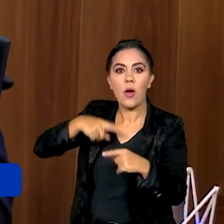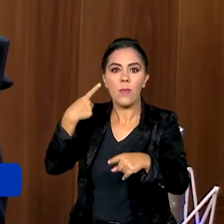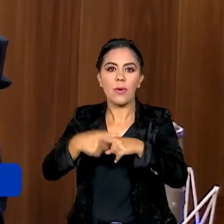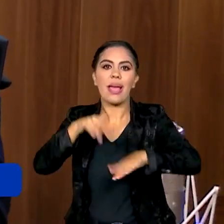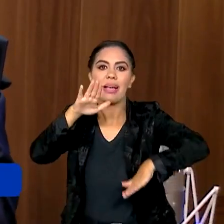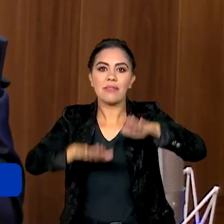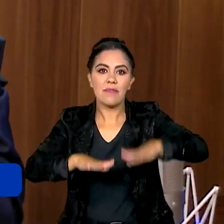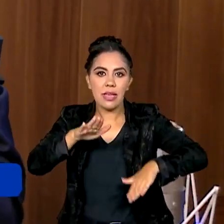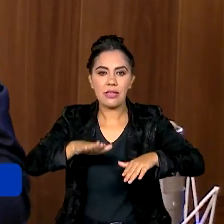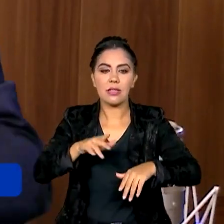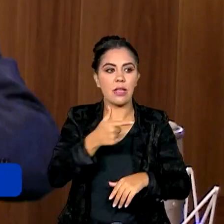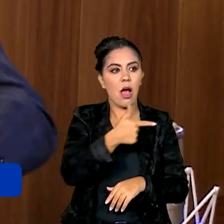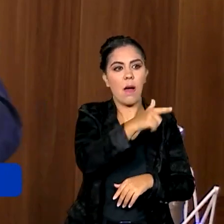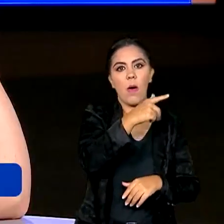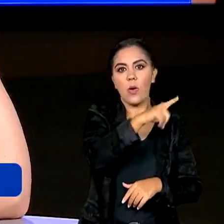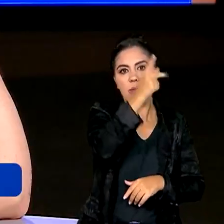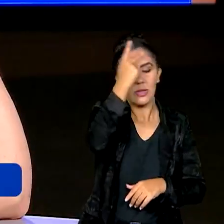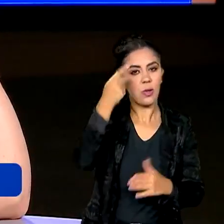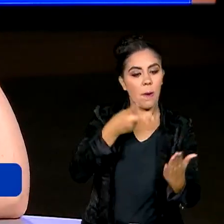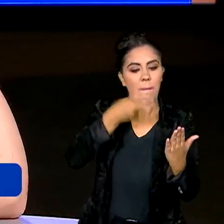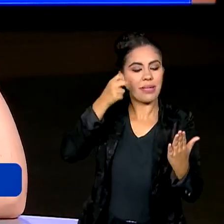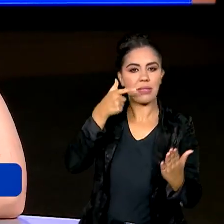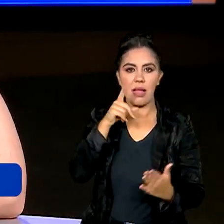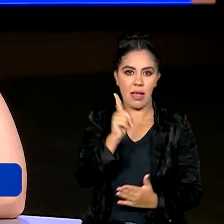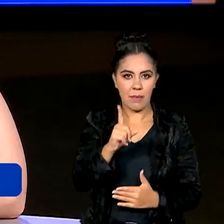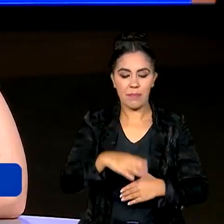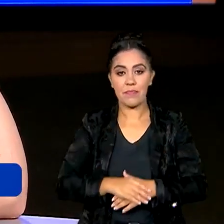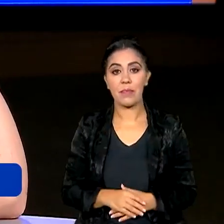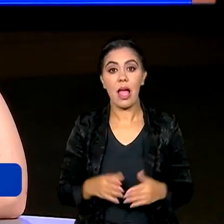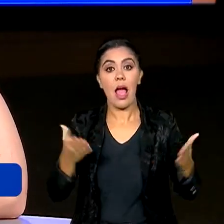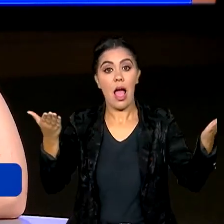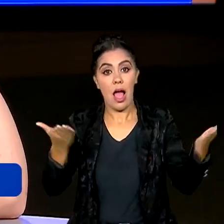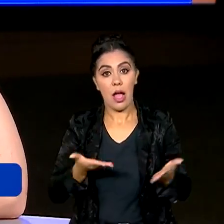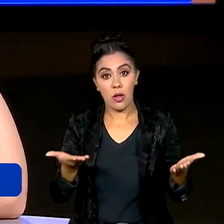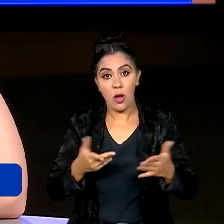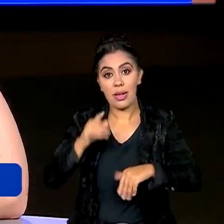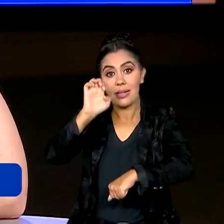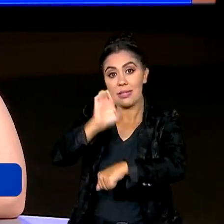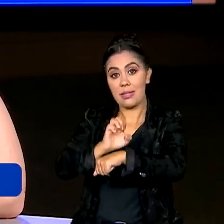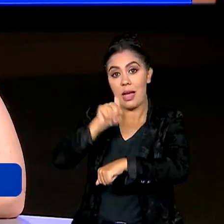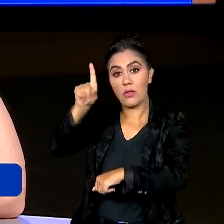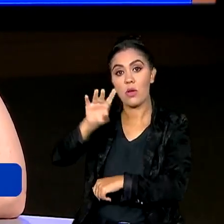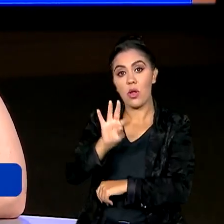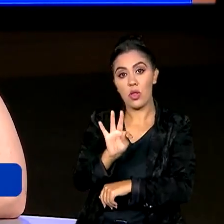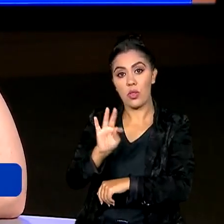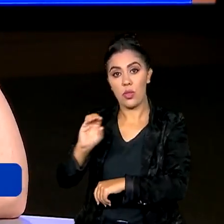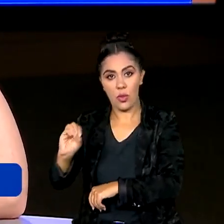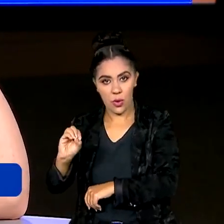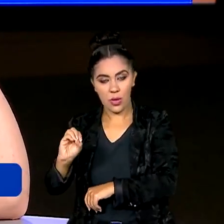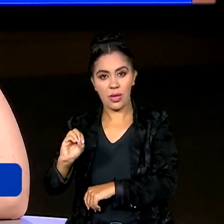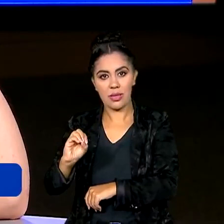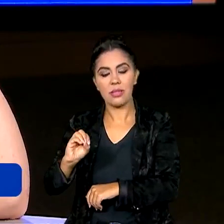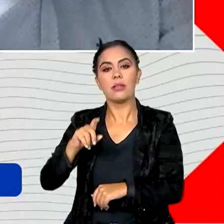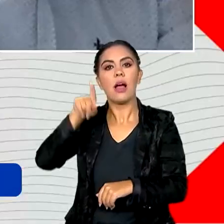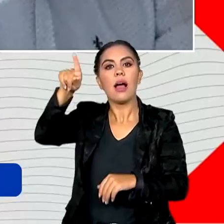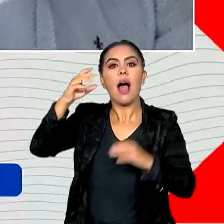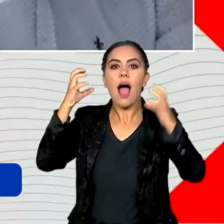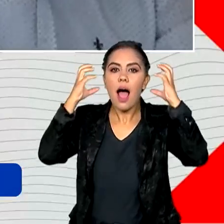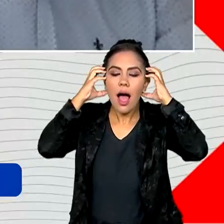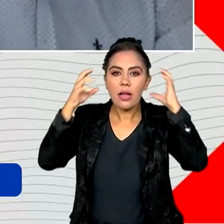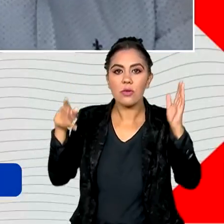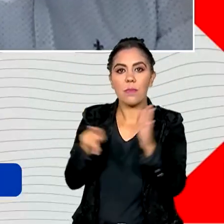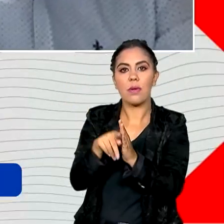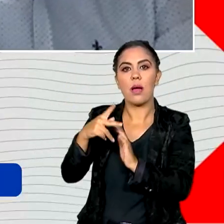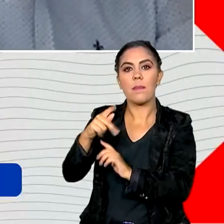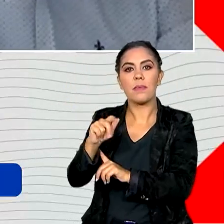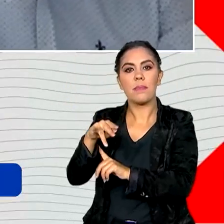enxergou. De Minas, vamos a Tocantins, vamos à Rádio Meio Norte, em Palmas. Quem está lá com a gente